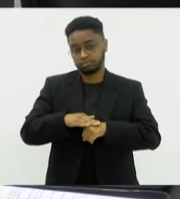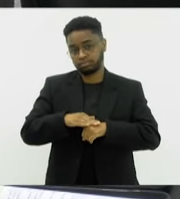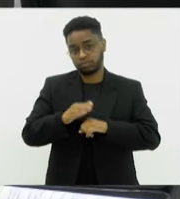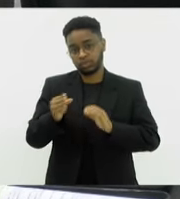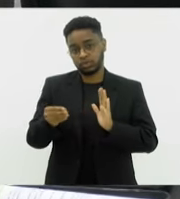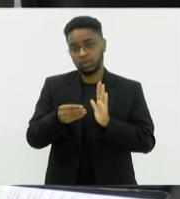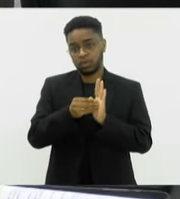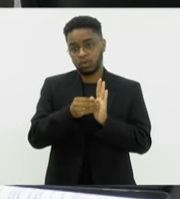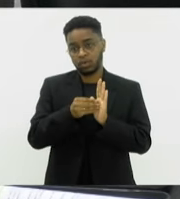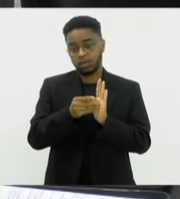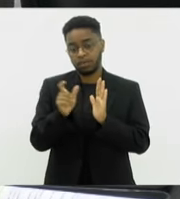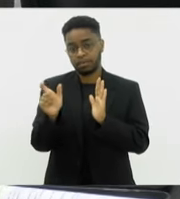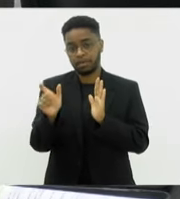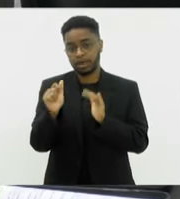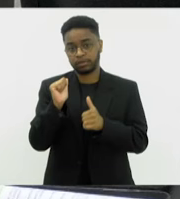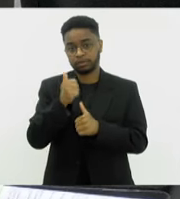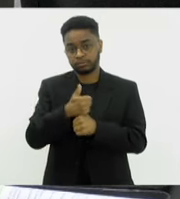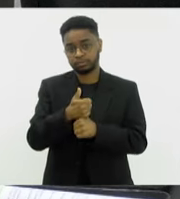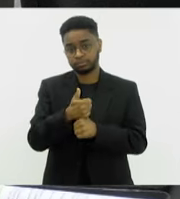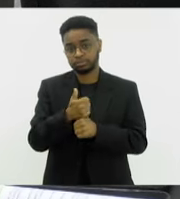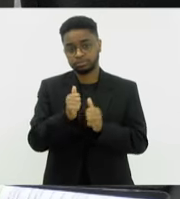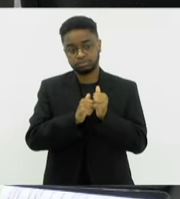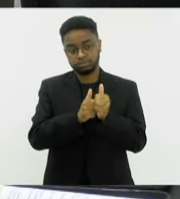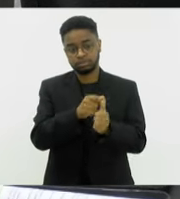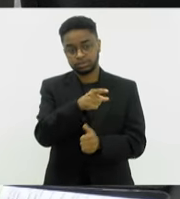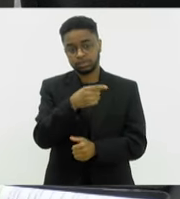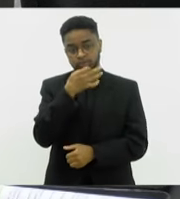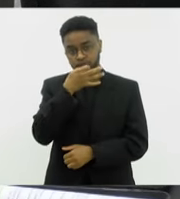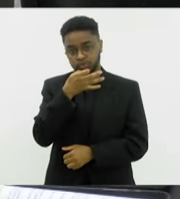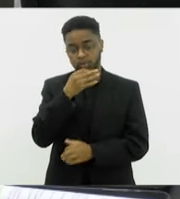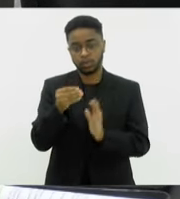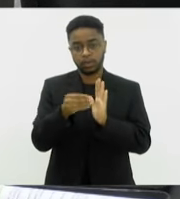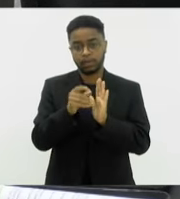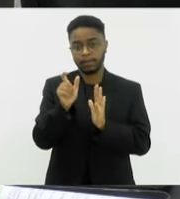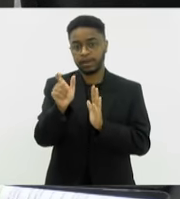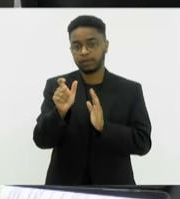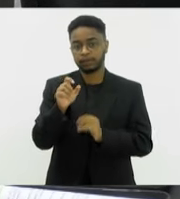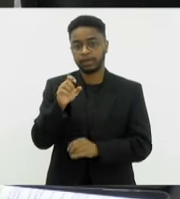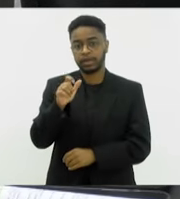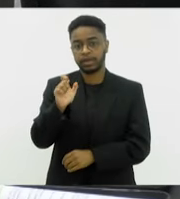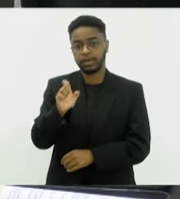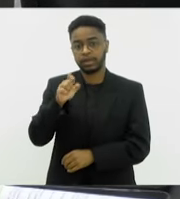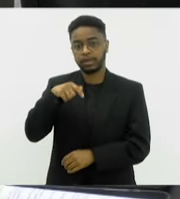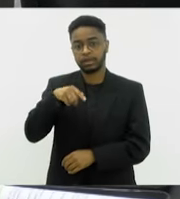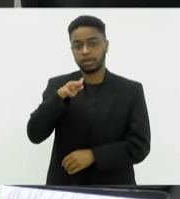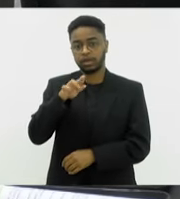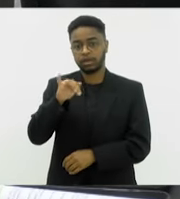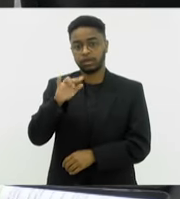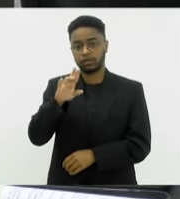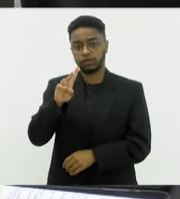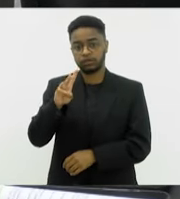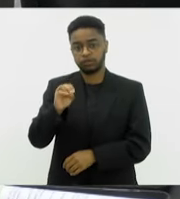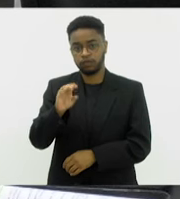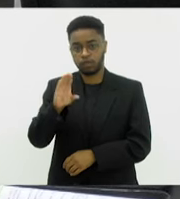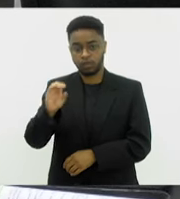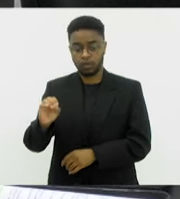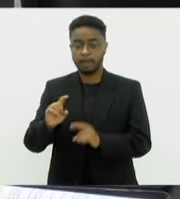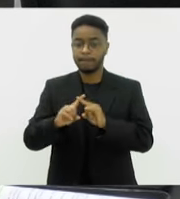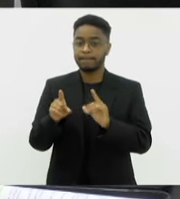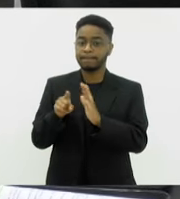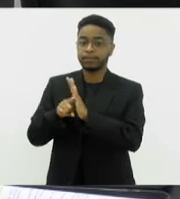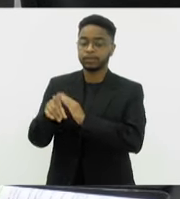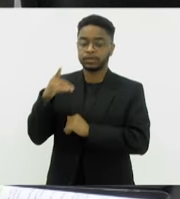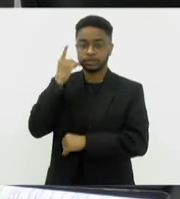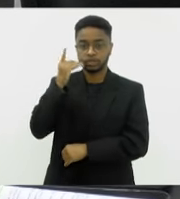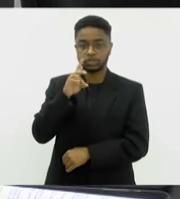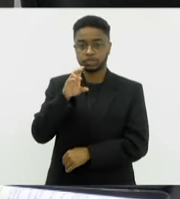plano, a seguir a sugestão da deputada Célia de botar a palavra equivocada. Mas consultar lá ao autor da matéria, deputado Chico,